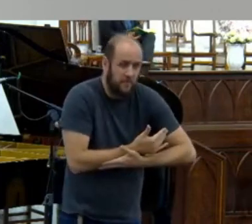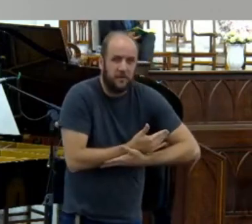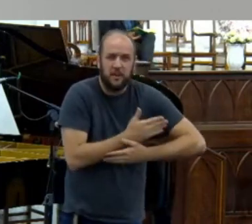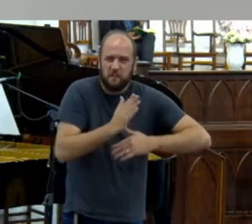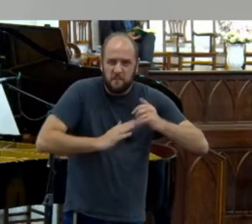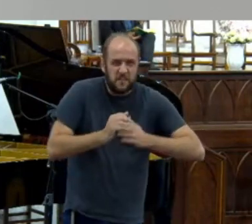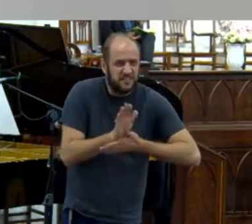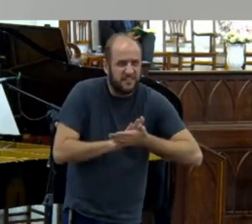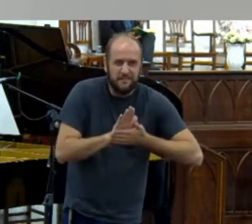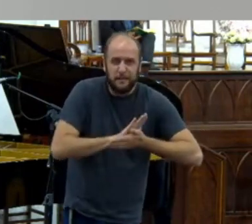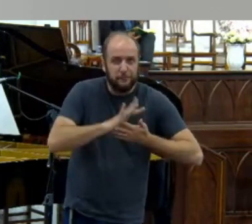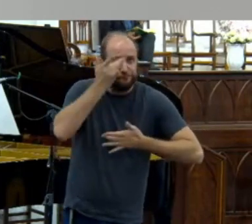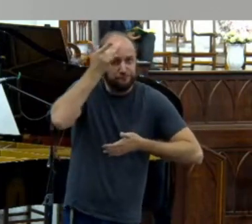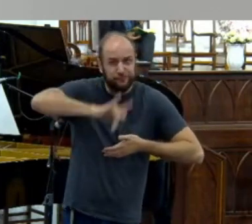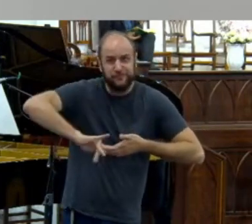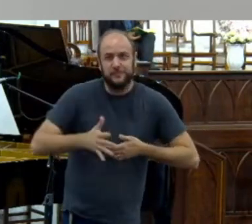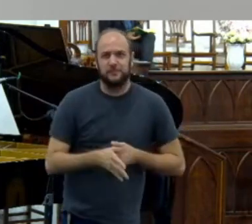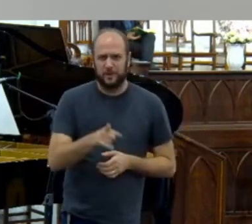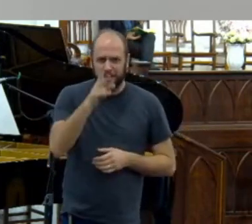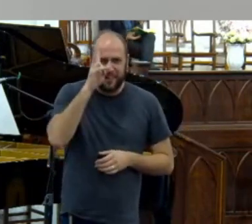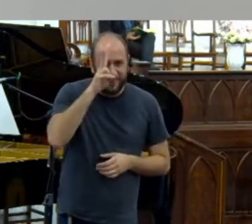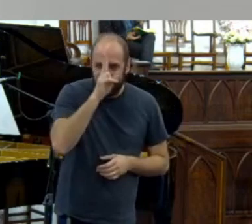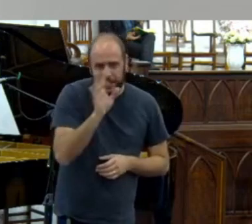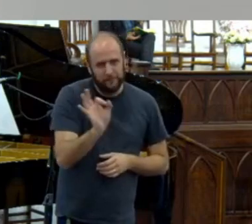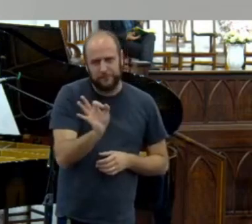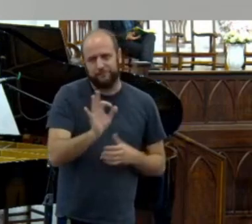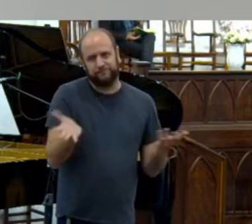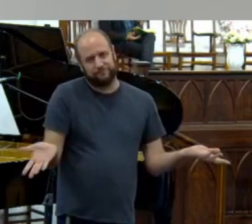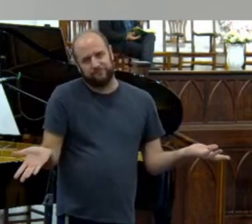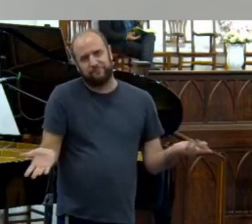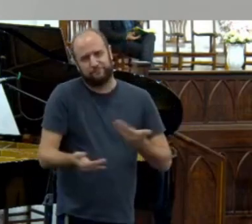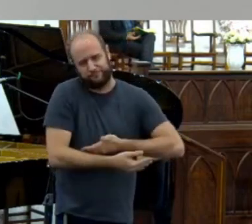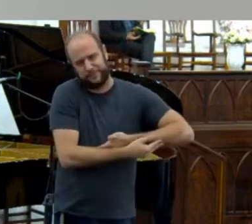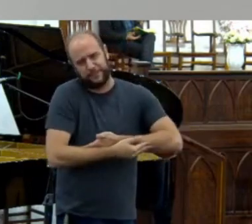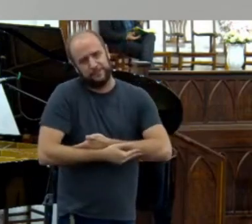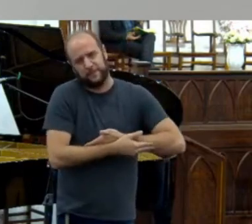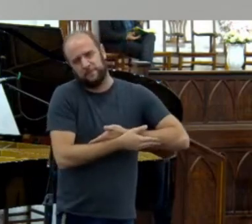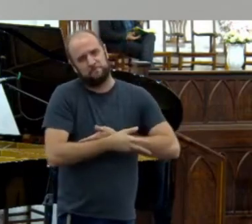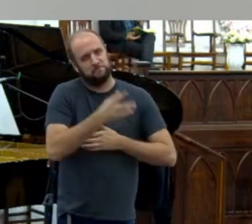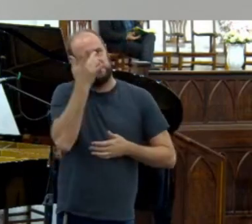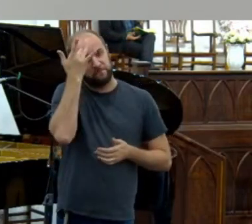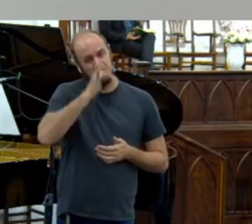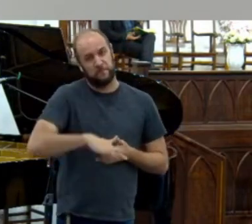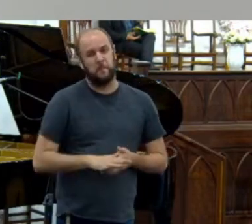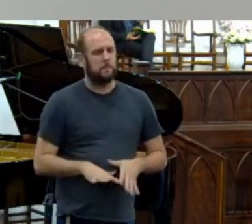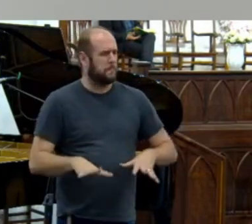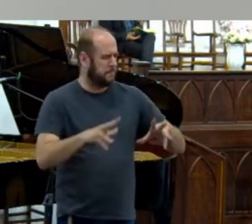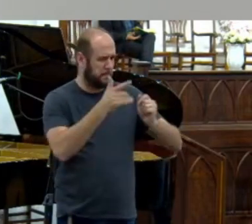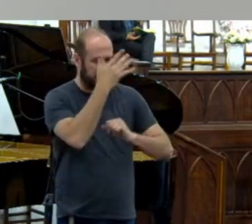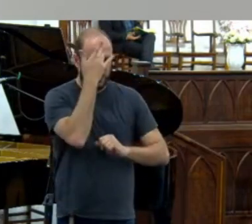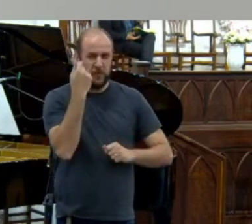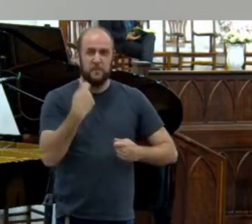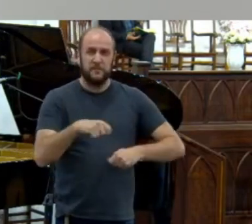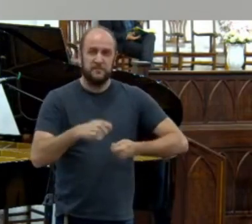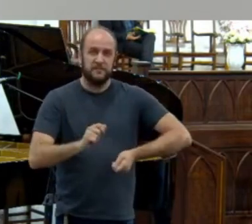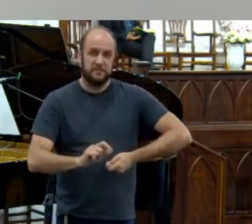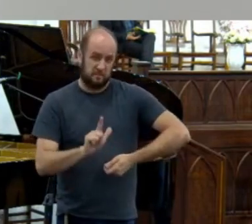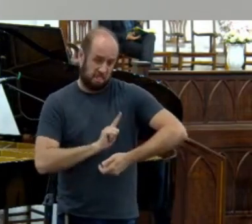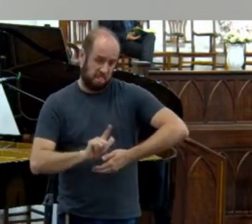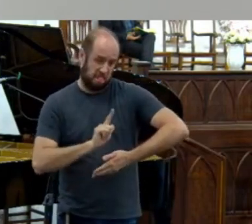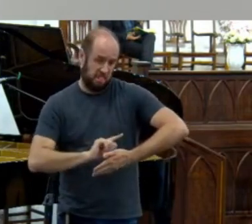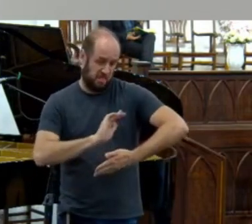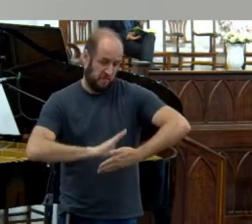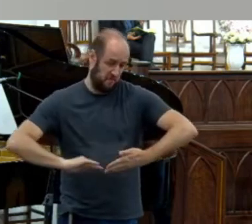fazer nada. Vocês não se lembram disso, né? Todo mundo tinha que limpar você